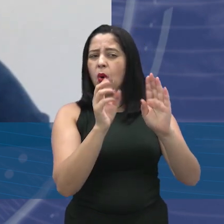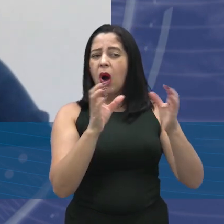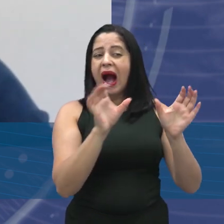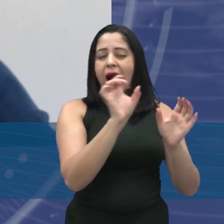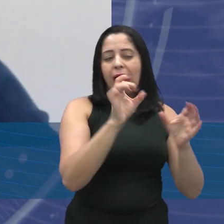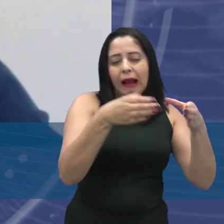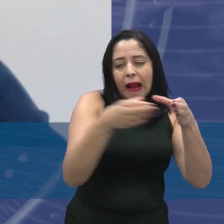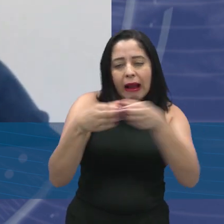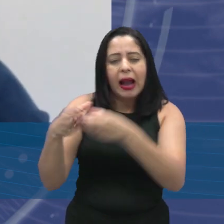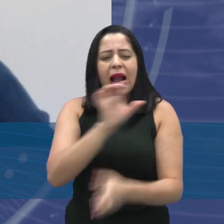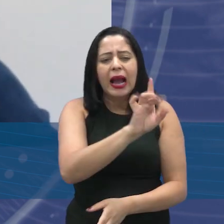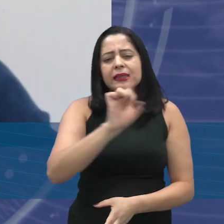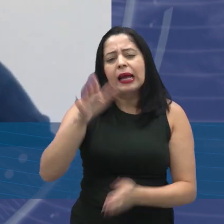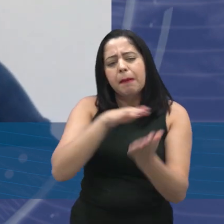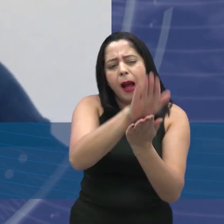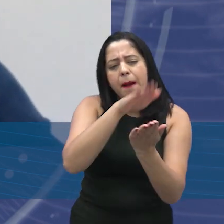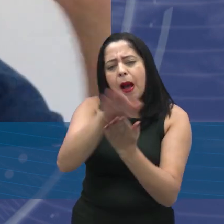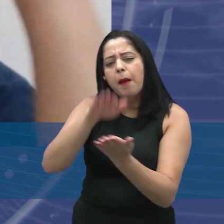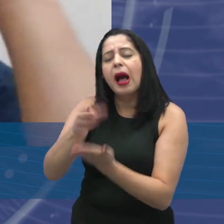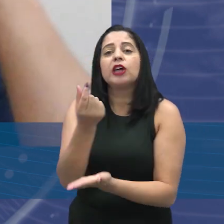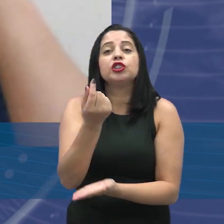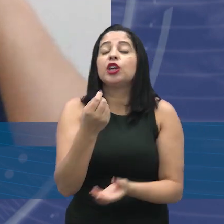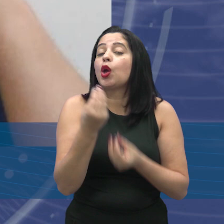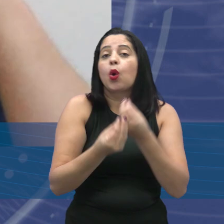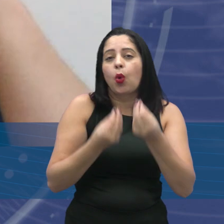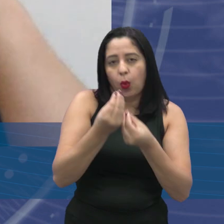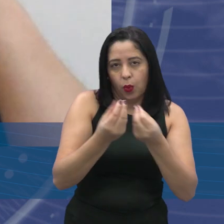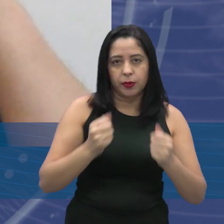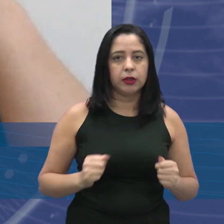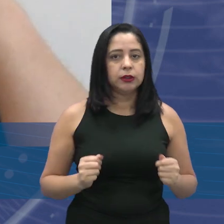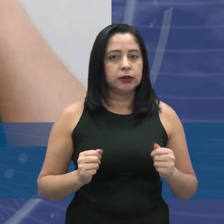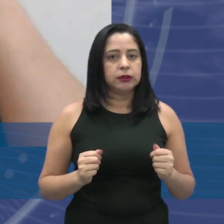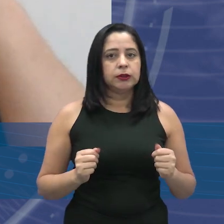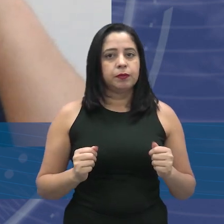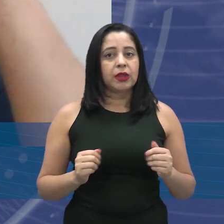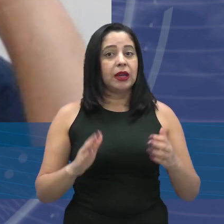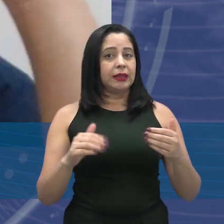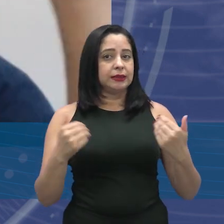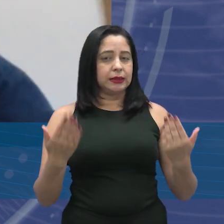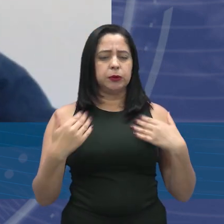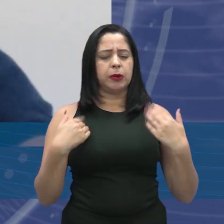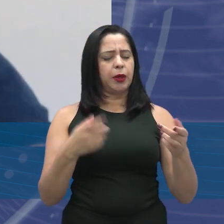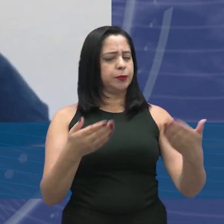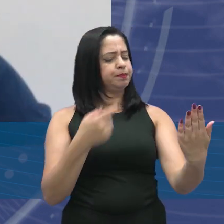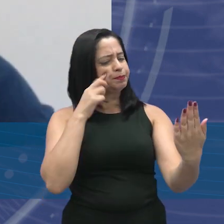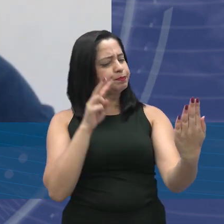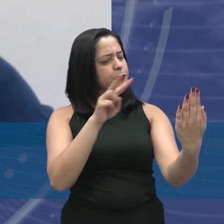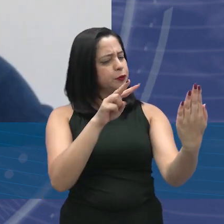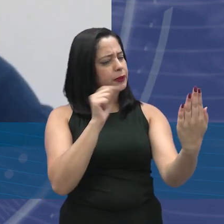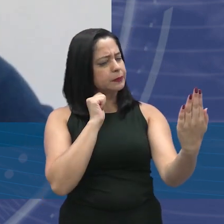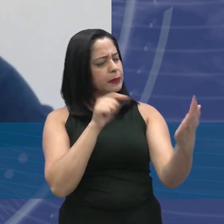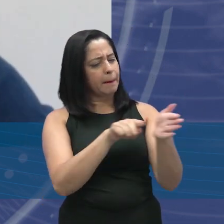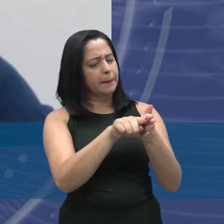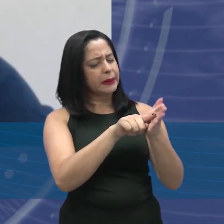além de atualizar estruturas de consumo para os índices de preço que o IBGE produz. Quando a gente olha os dados dessa